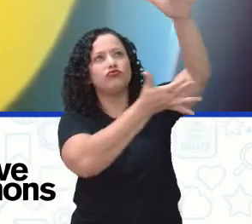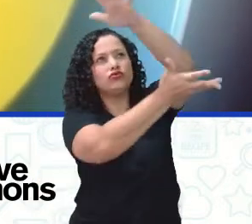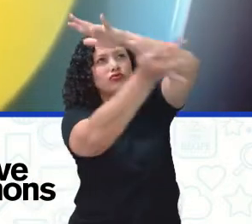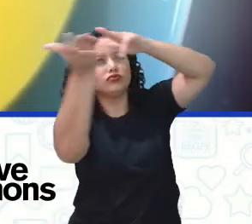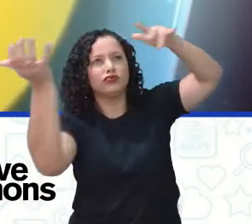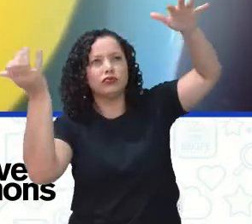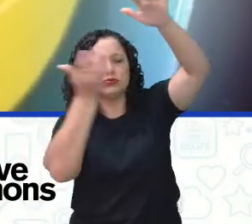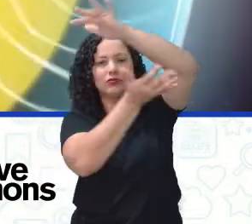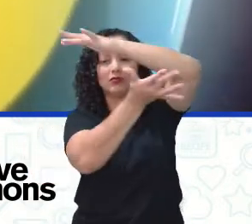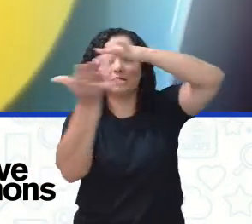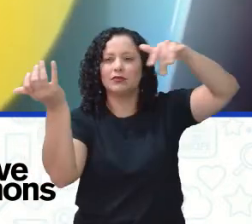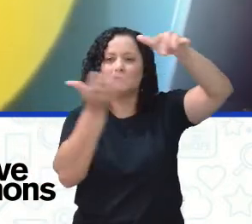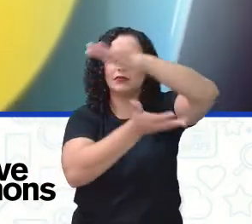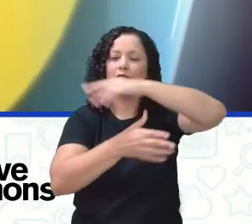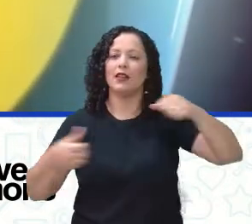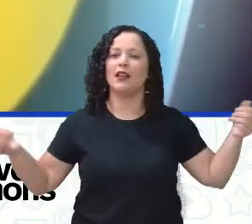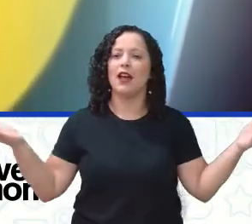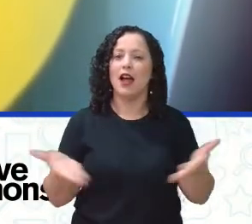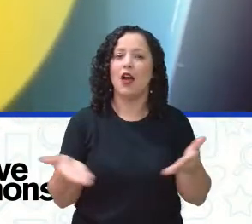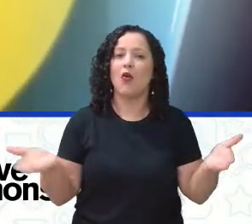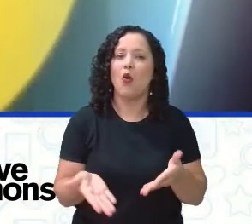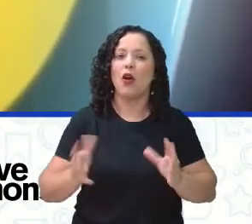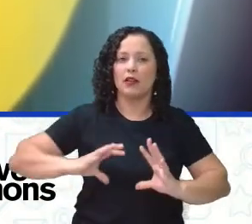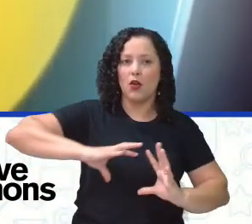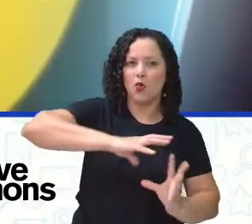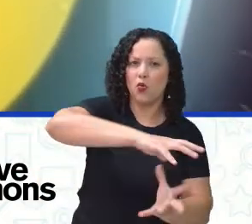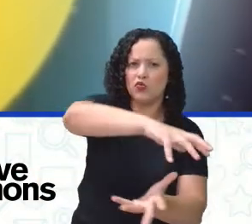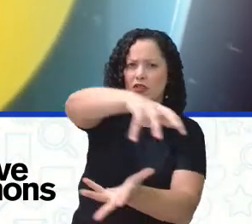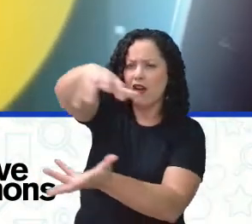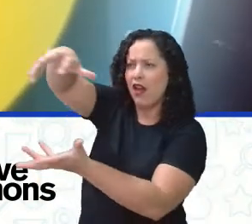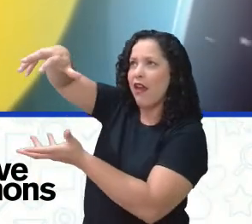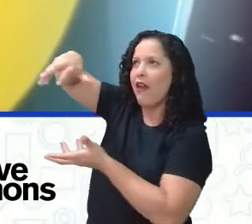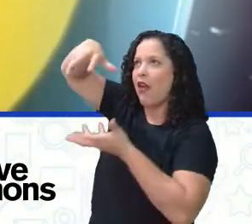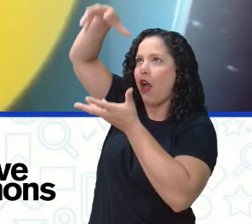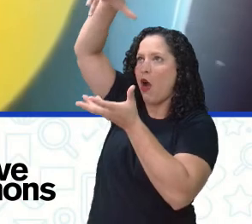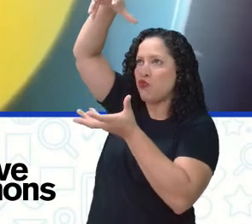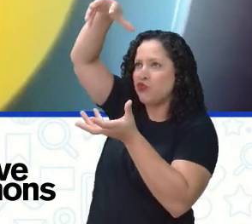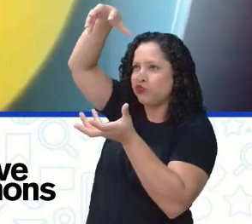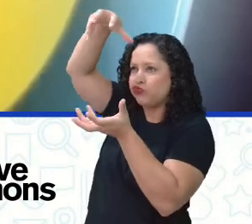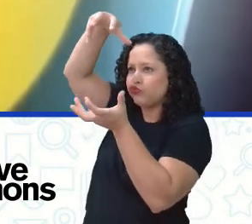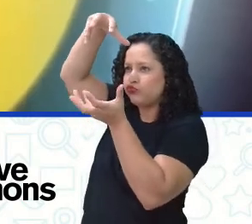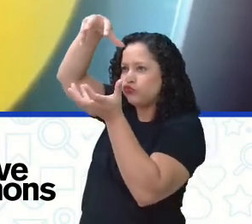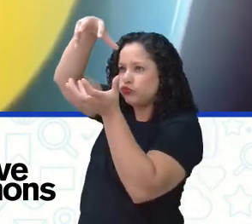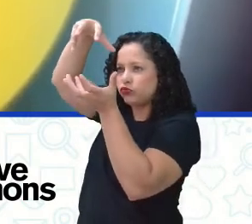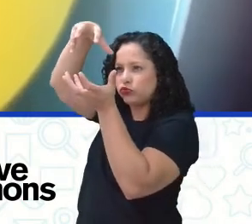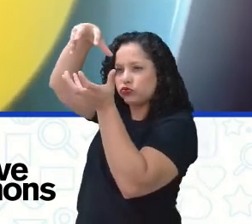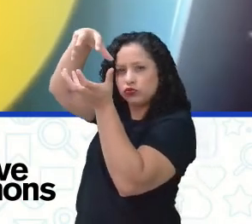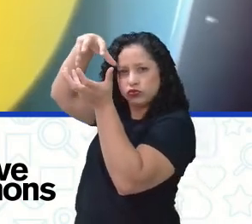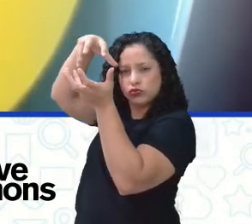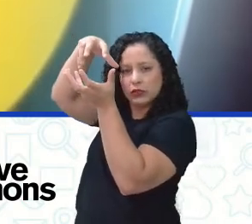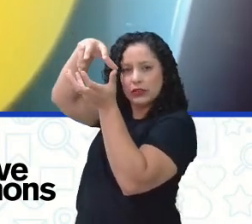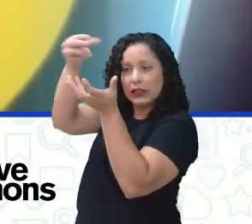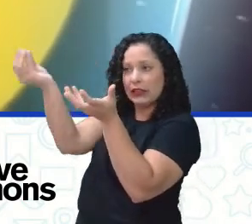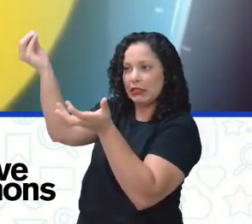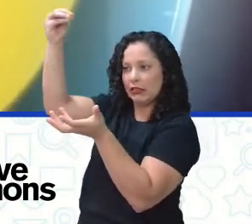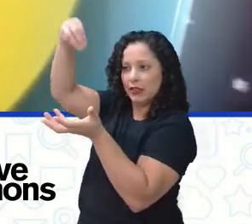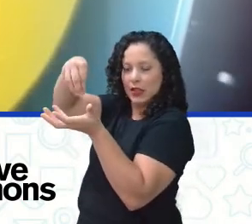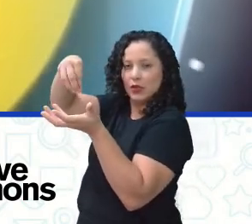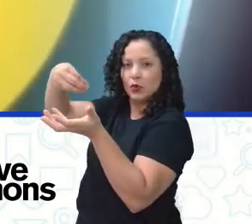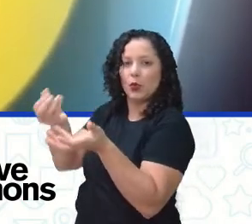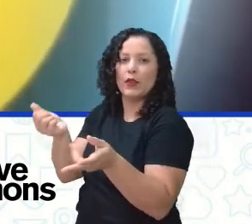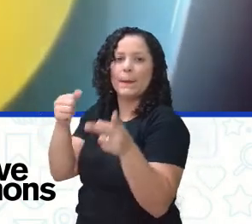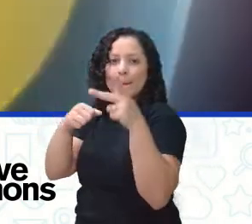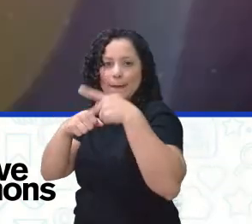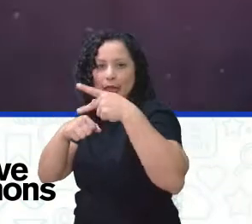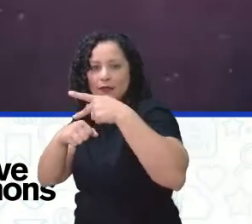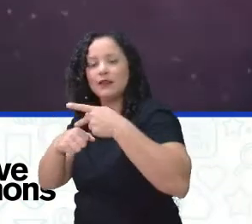agora você vê a Terra, uma pequena ilha no espaço, uma composição de água, pedra e solo, uma camada